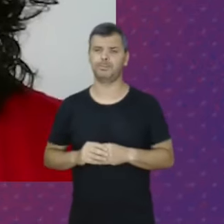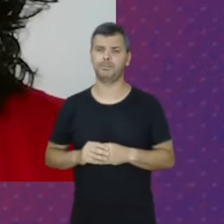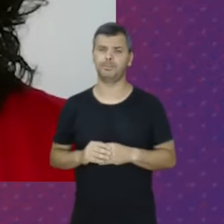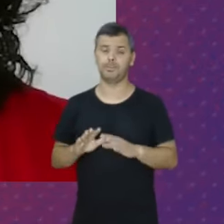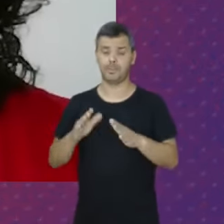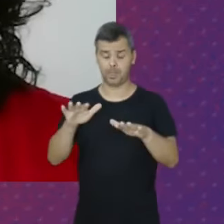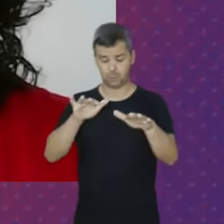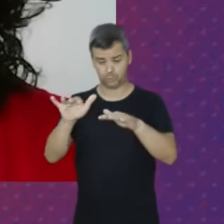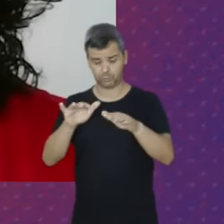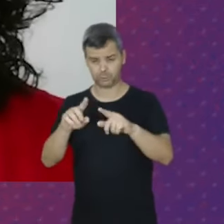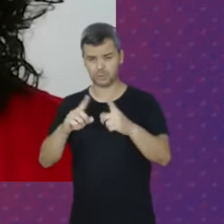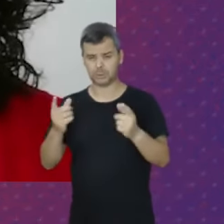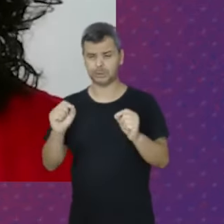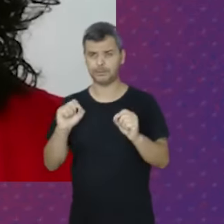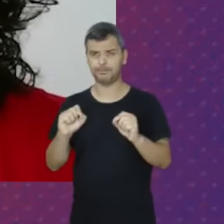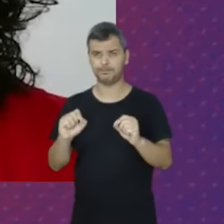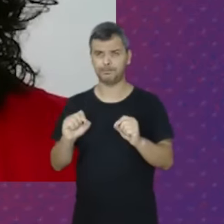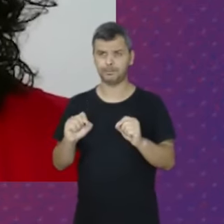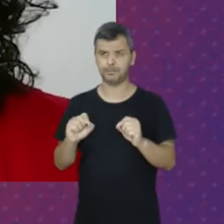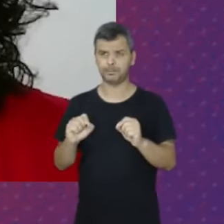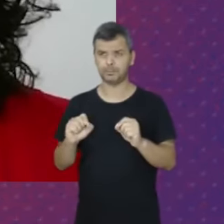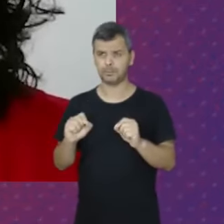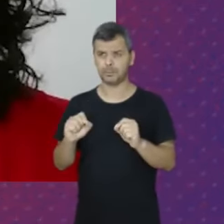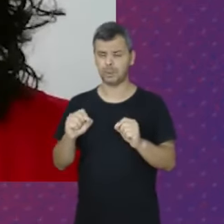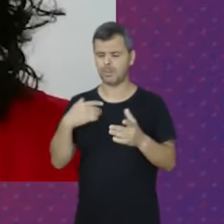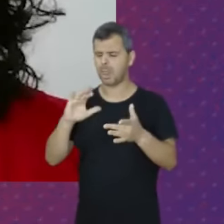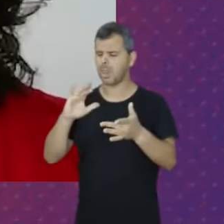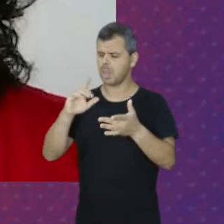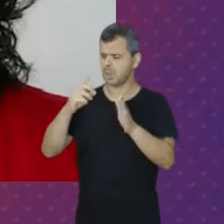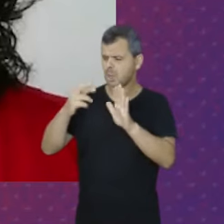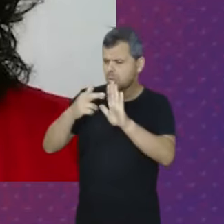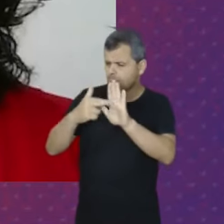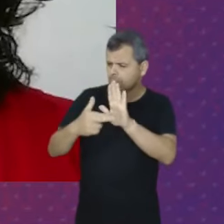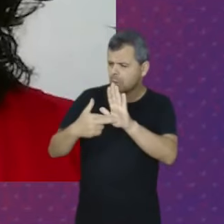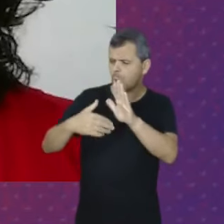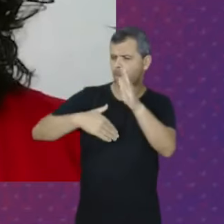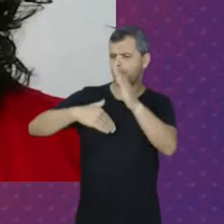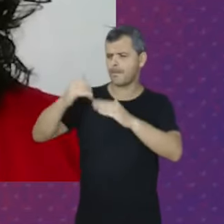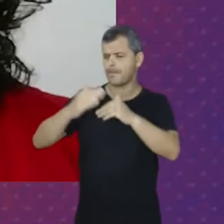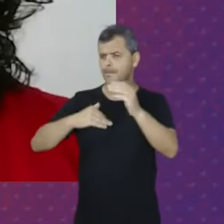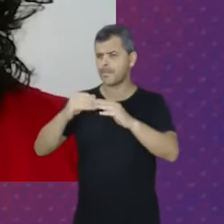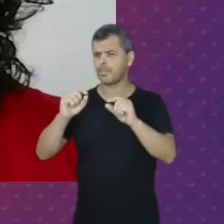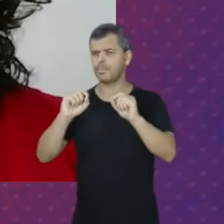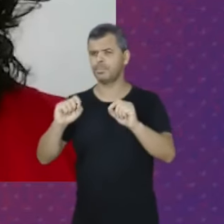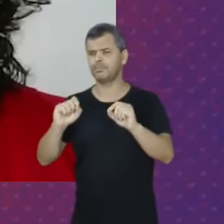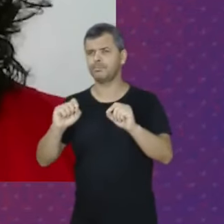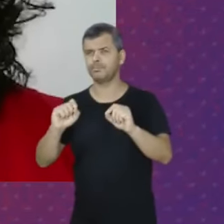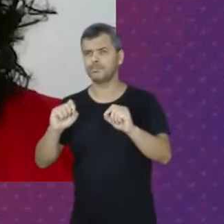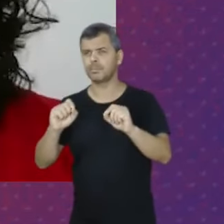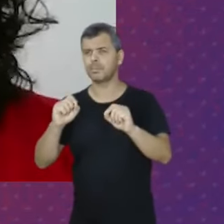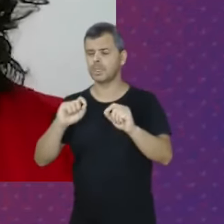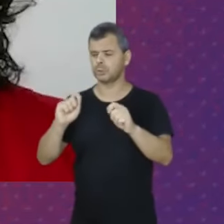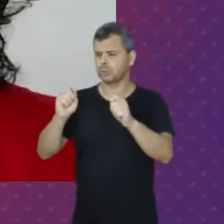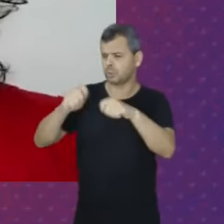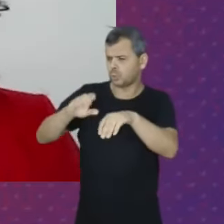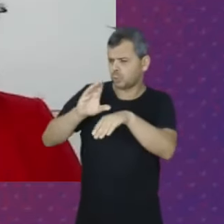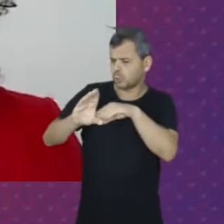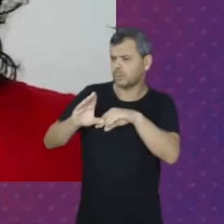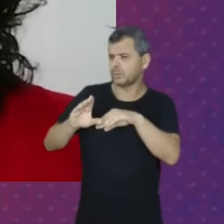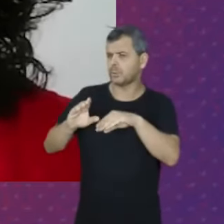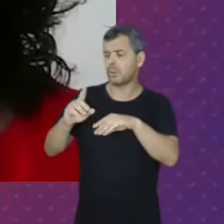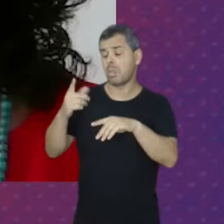o fluxo bem pactuado, com os profissionais, então, bem capacitados,